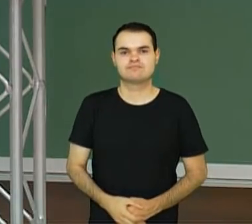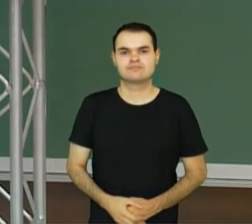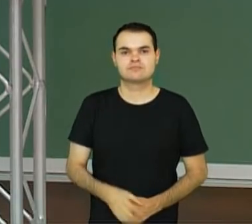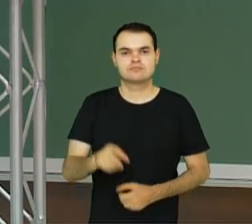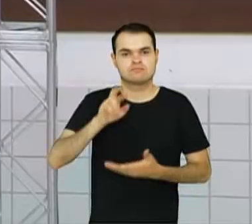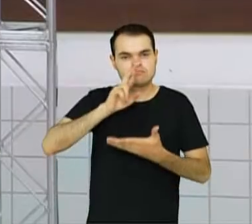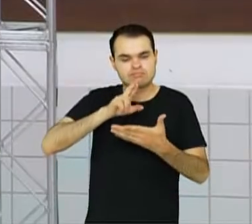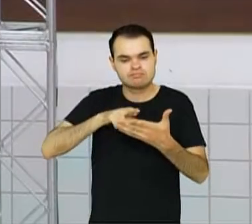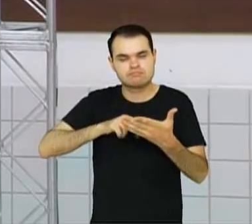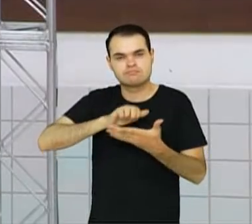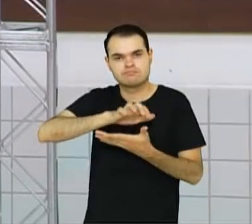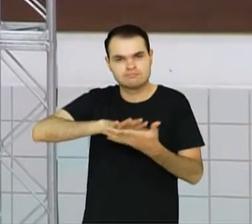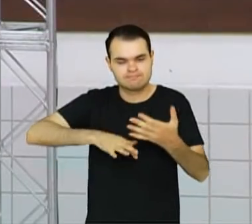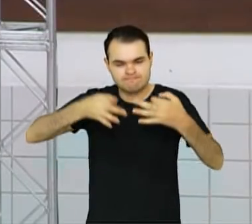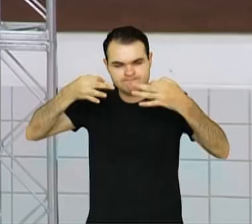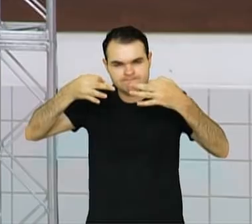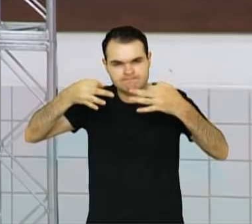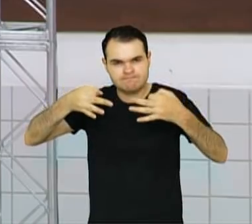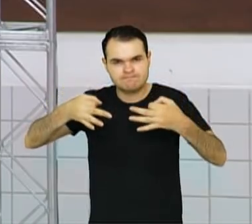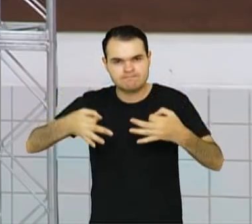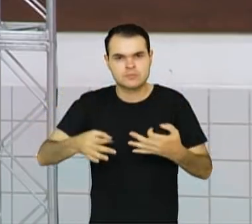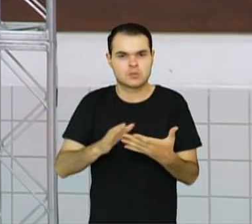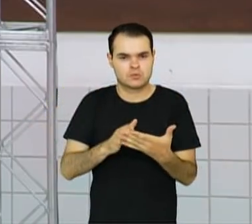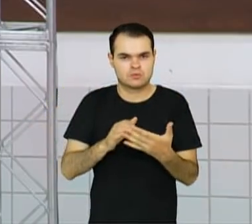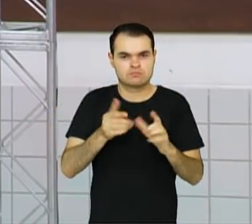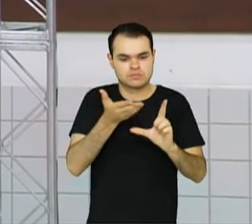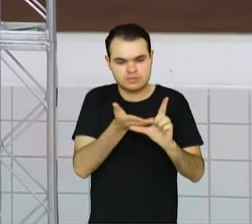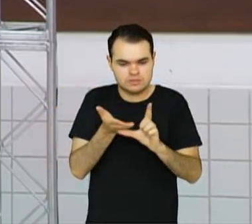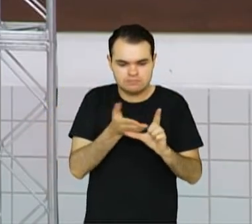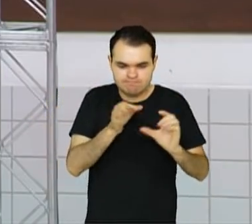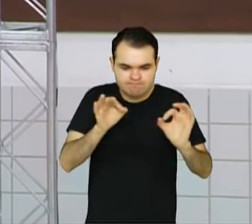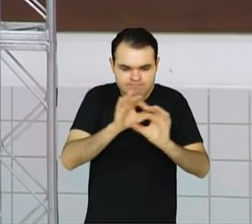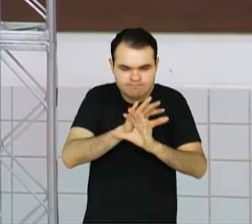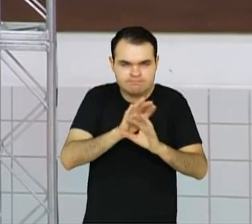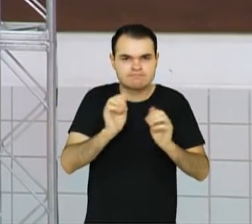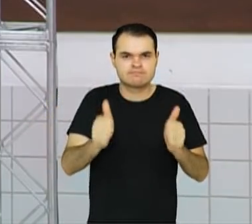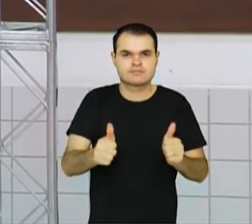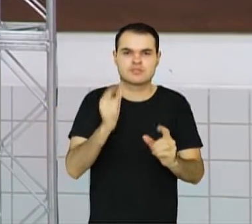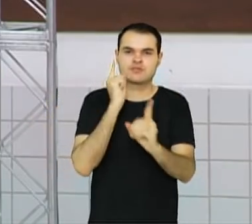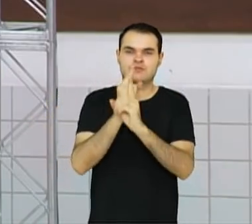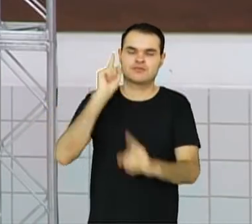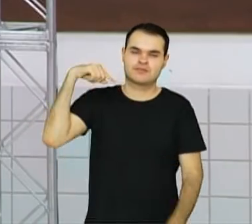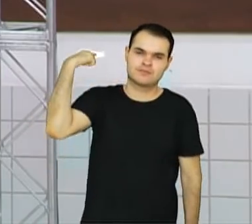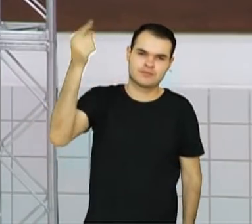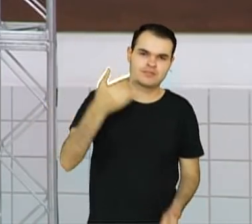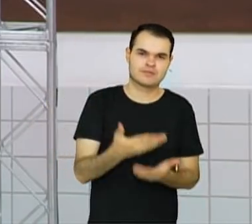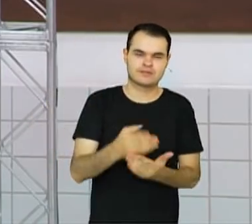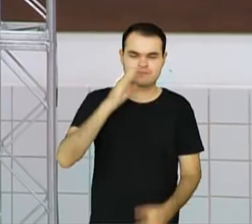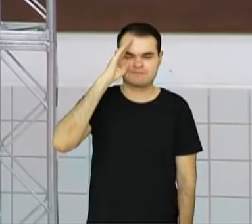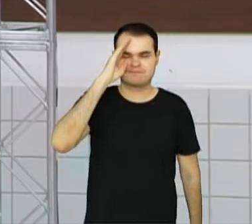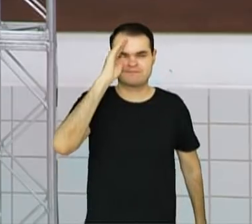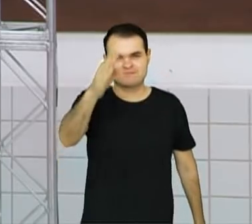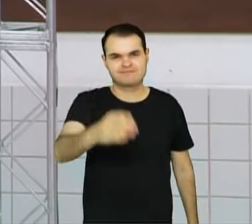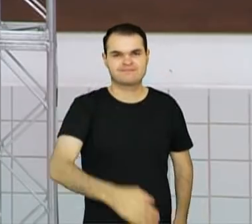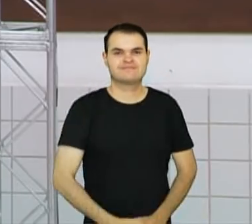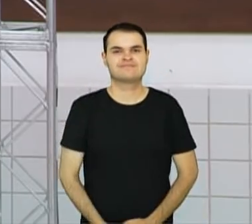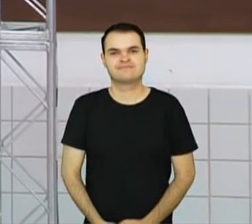Faça as atividades direitinho, né? Deixa o teu Google Classroom em ordem e a gente se vê na próxima aula. Até lá!